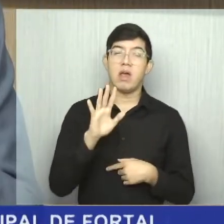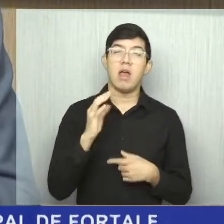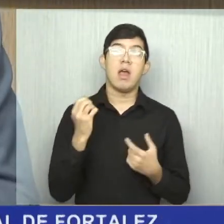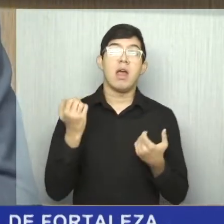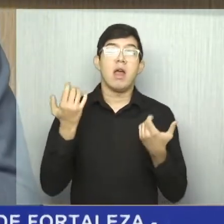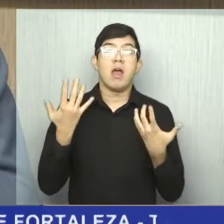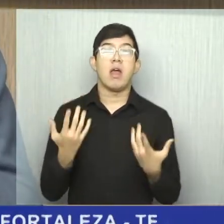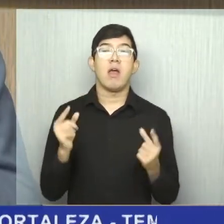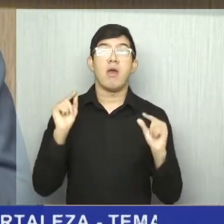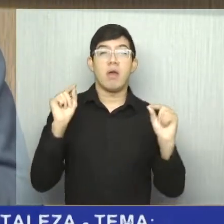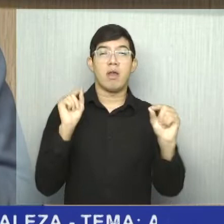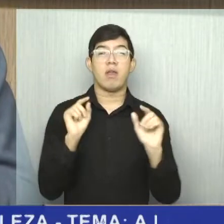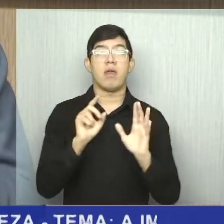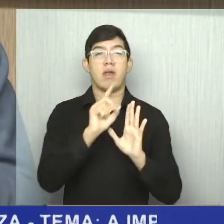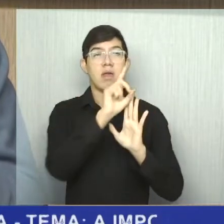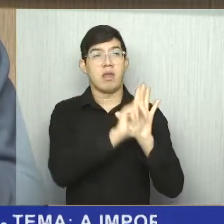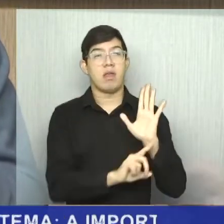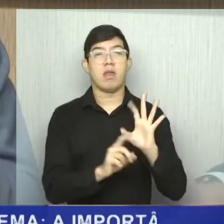pulso burguês.